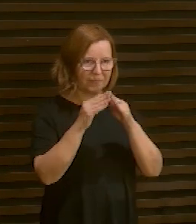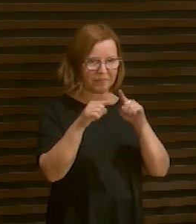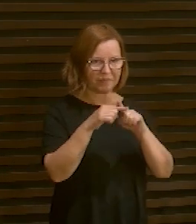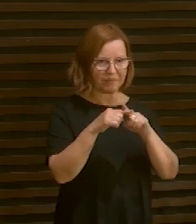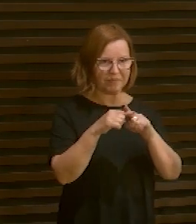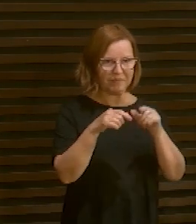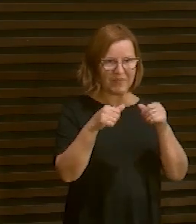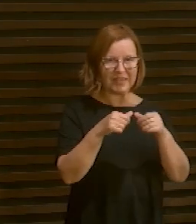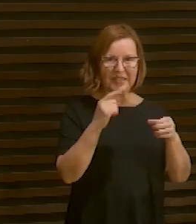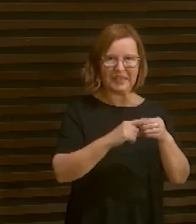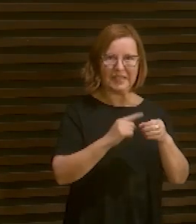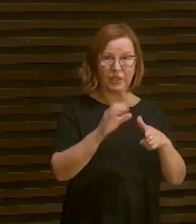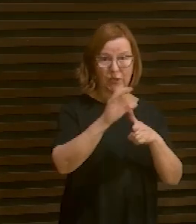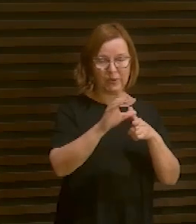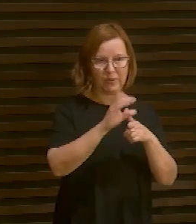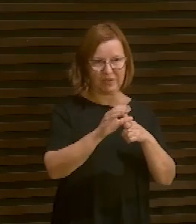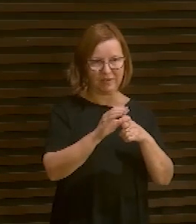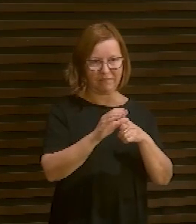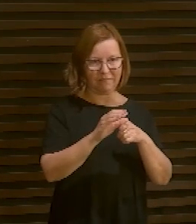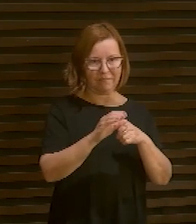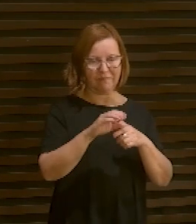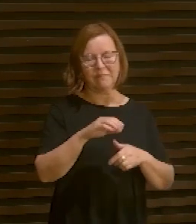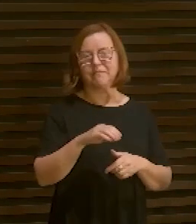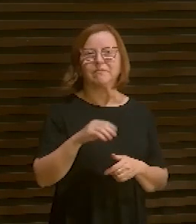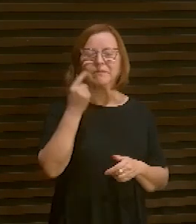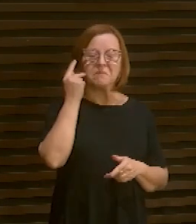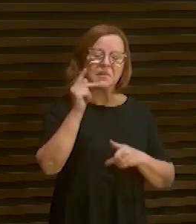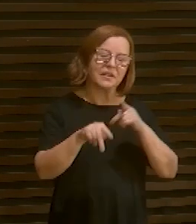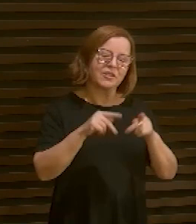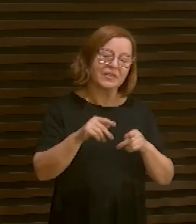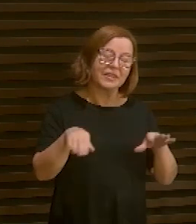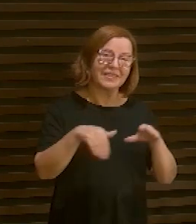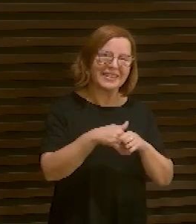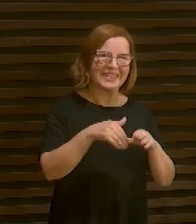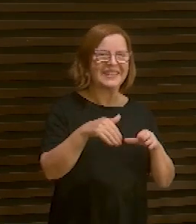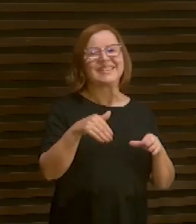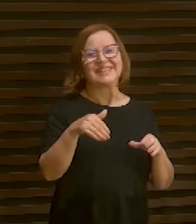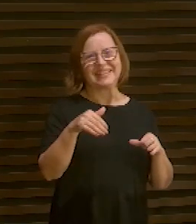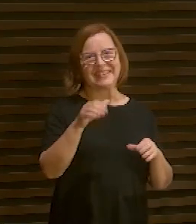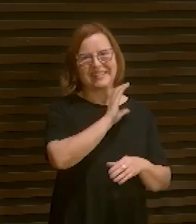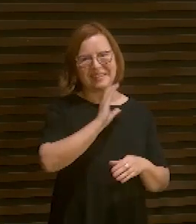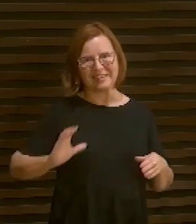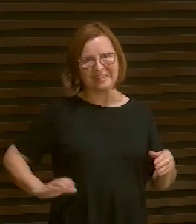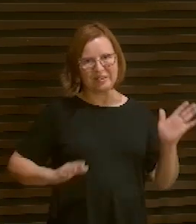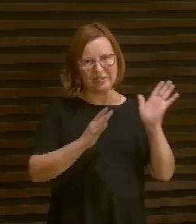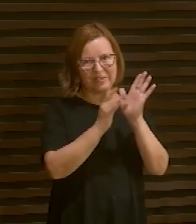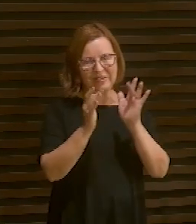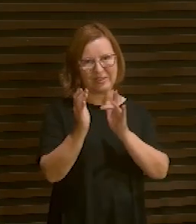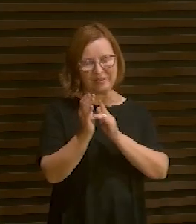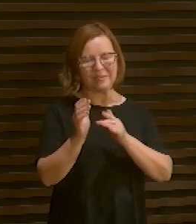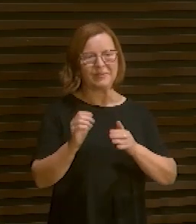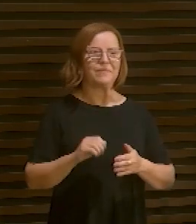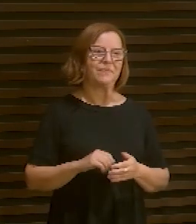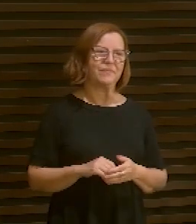em Corinto, aos santificados em Cristo Jesus. A mesma preposição que